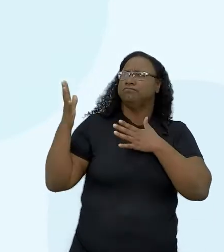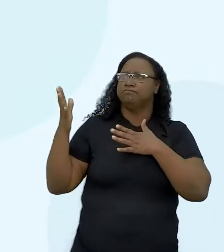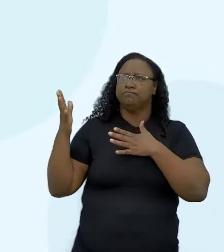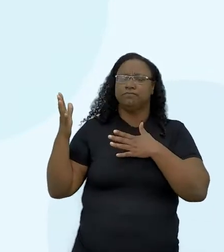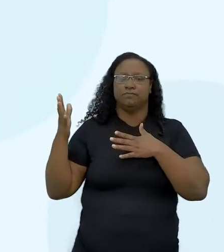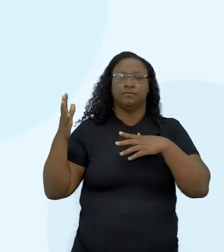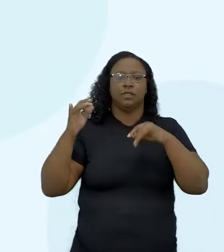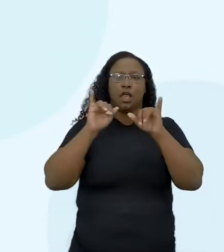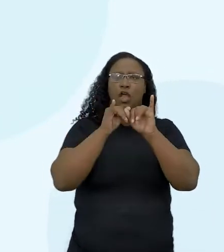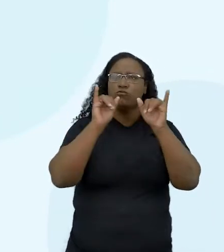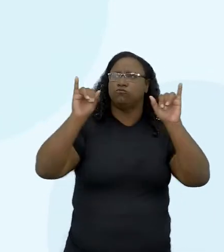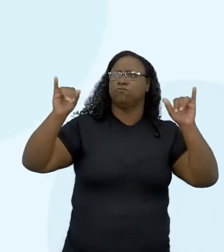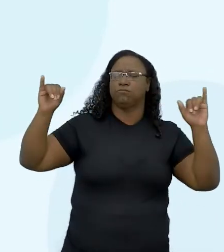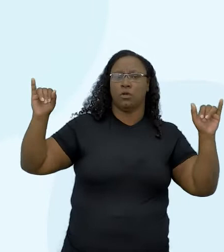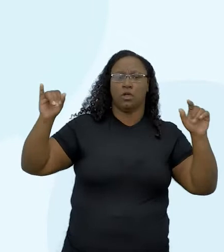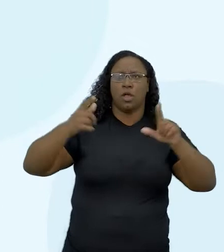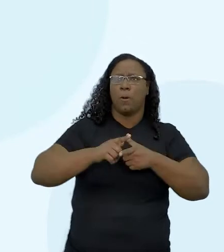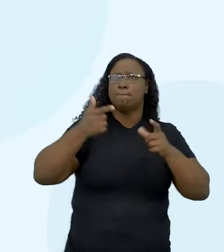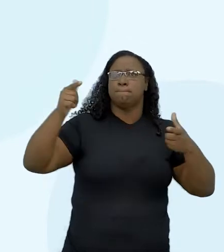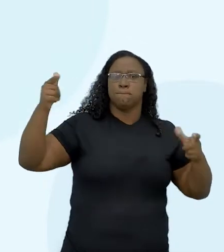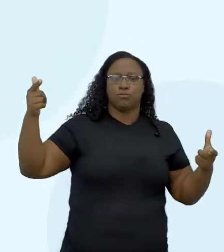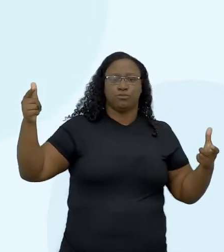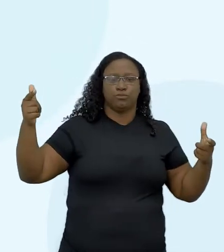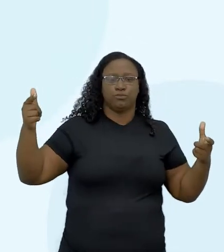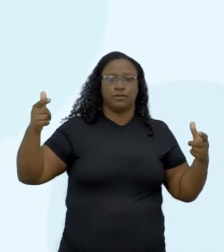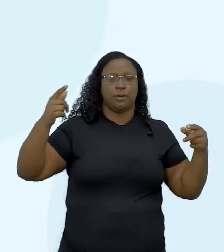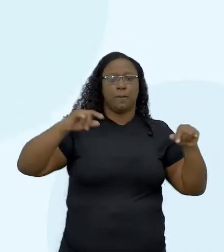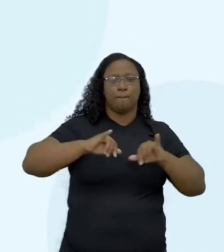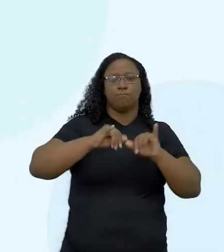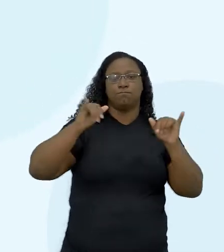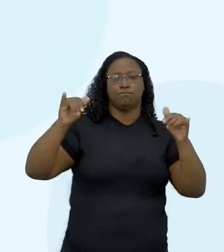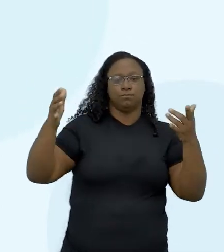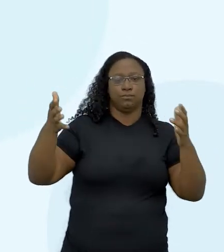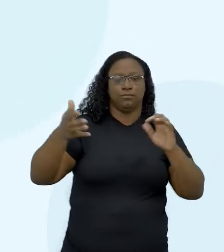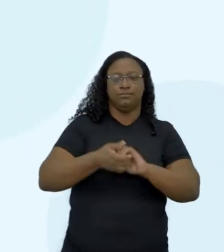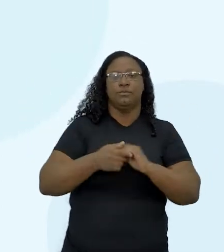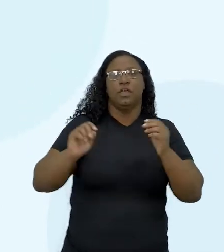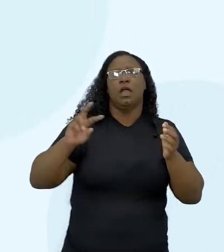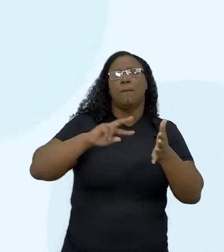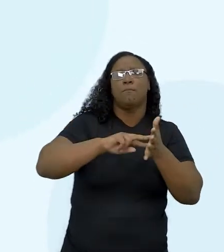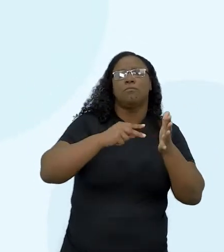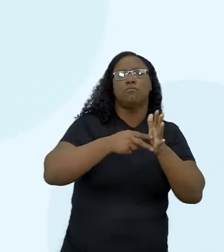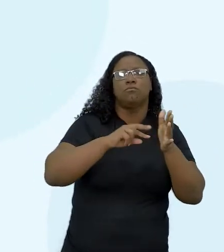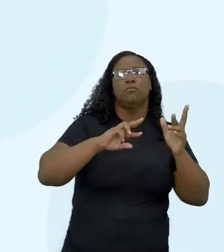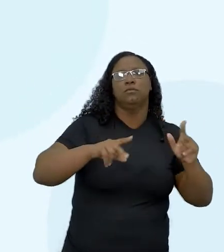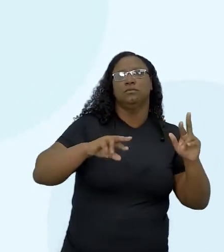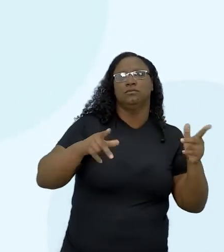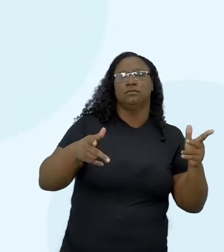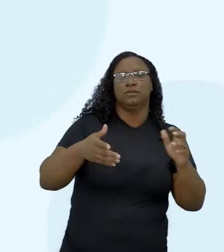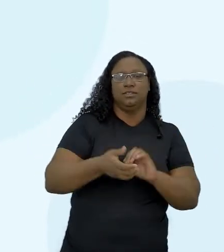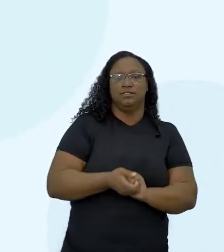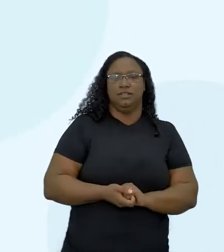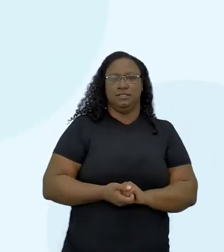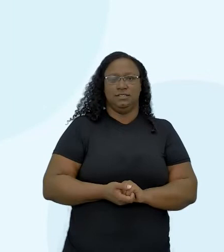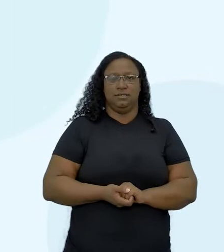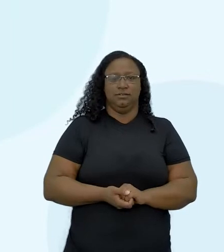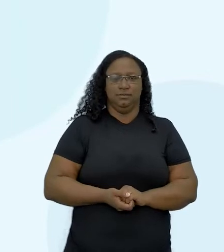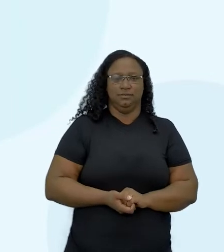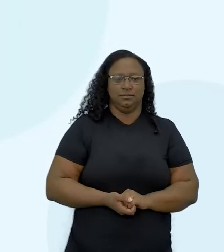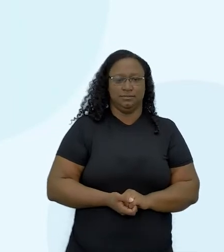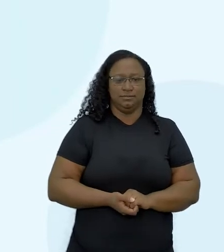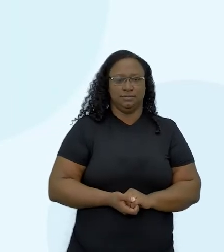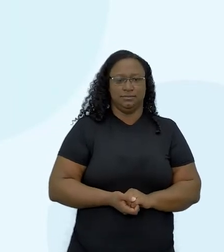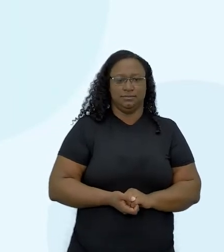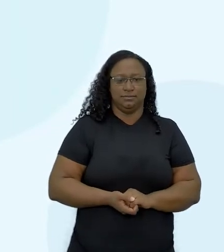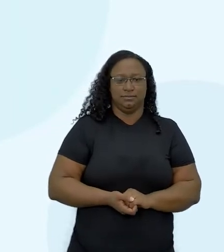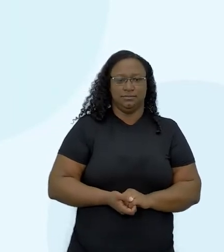matriz energética é mais amplo do que uma matriz elétrica. Você sabe qual é a diferença? Saberia escrever qual é a diferença? Então vamos acompanhar